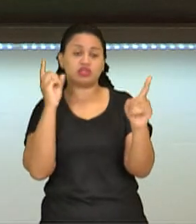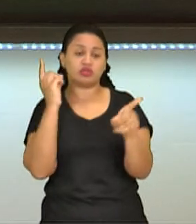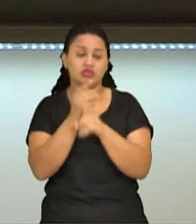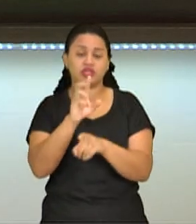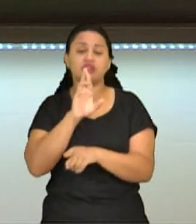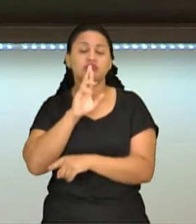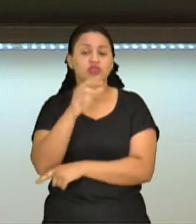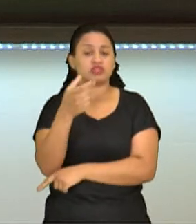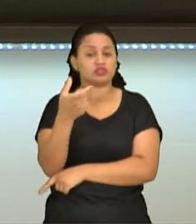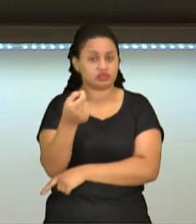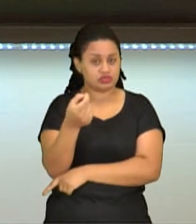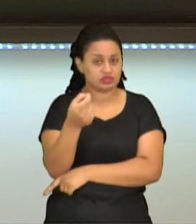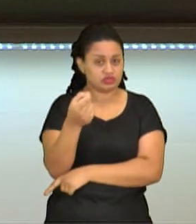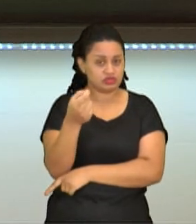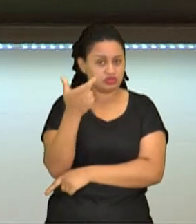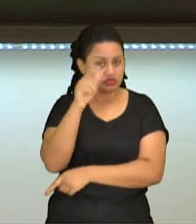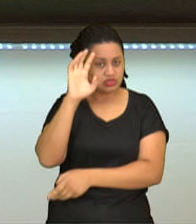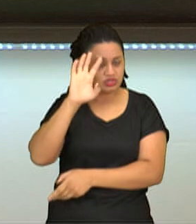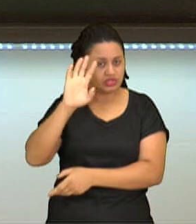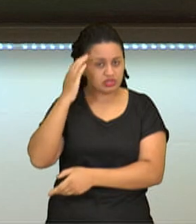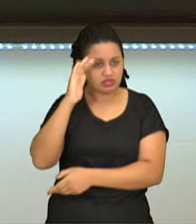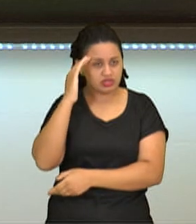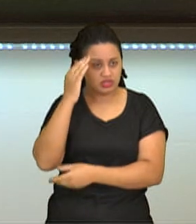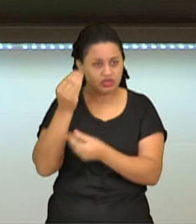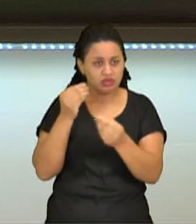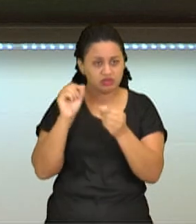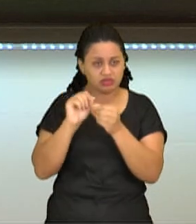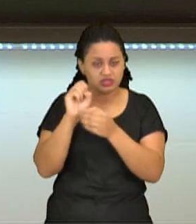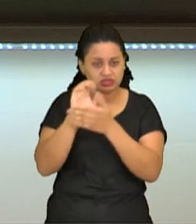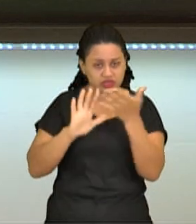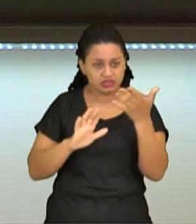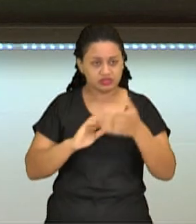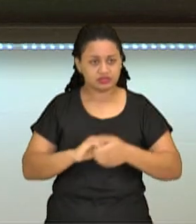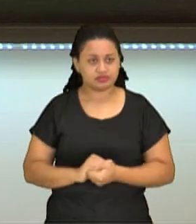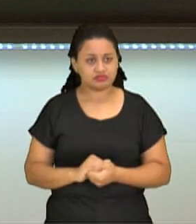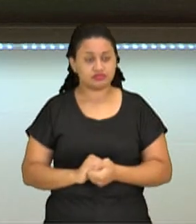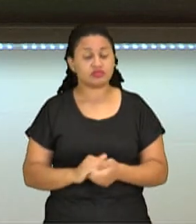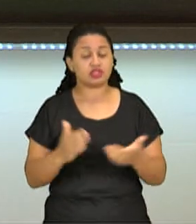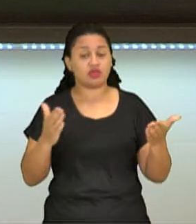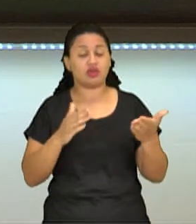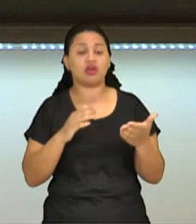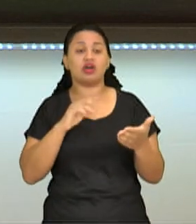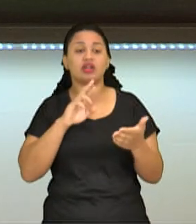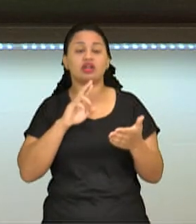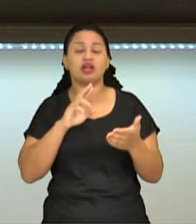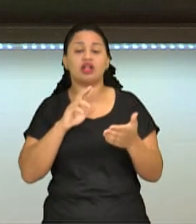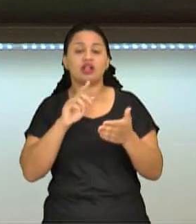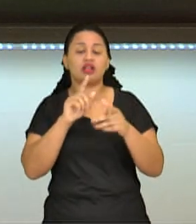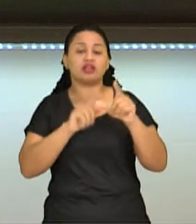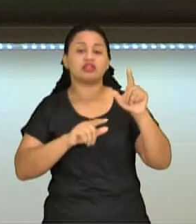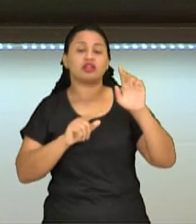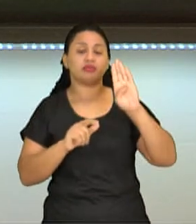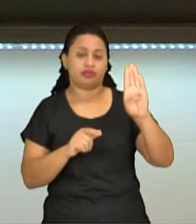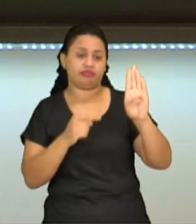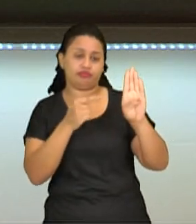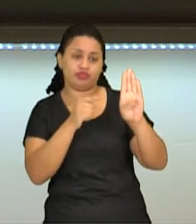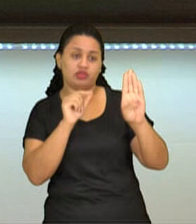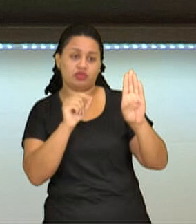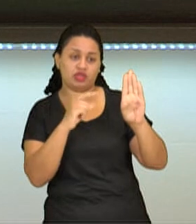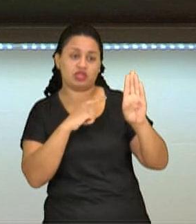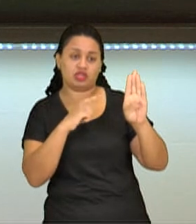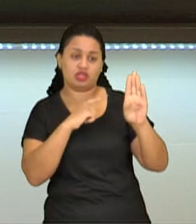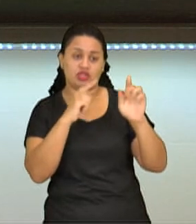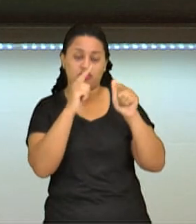igual a 20. Entenderam como é que faz esse exercício? Muito bem. Vamos para a letra B. O que está acontecendo na letra B?